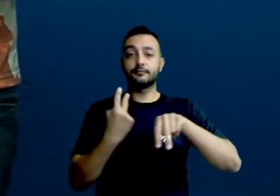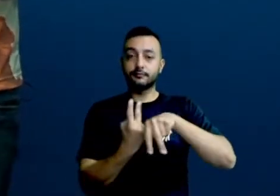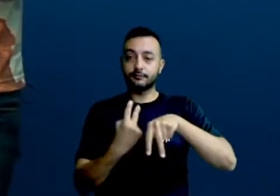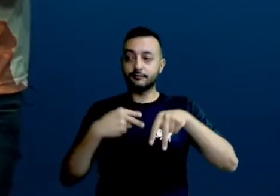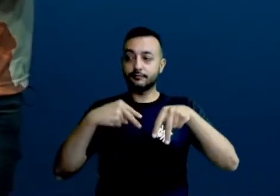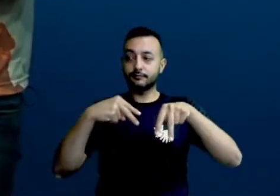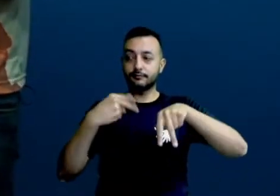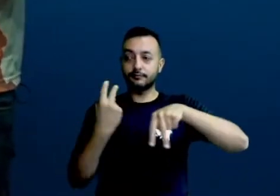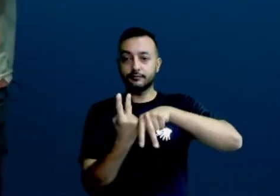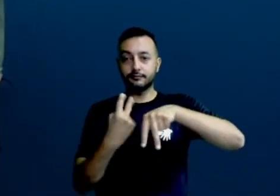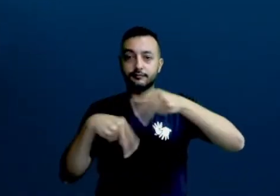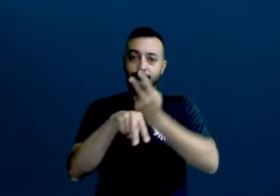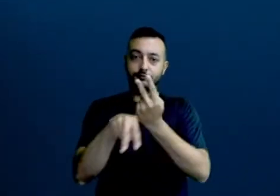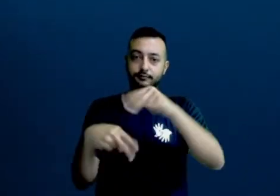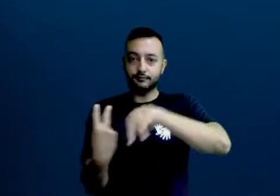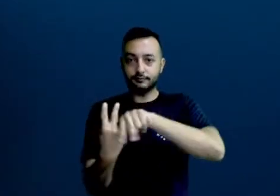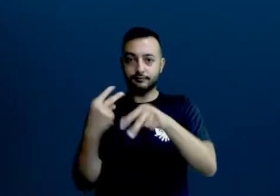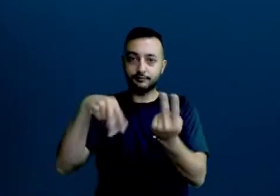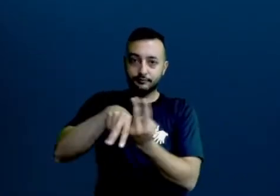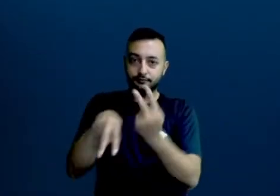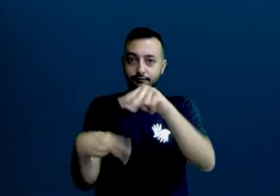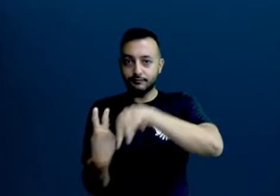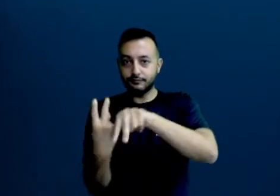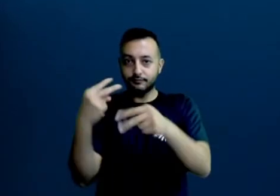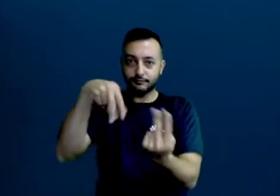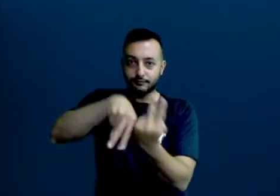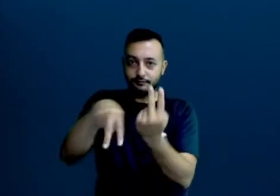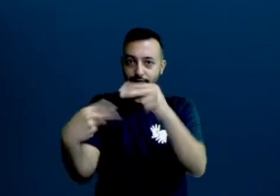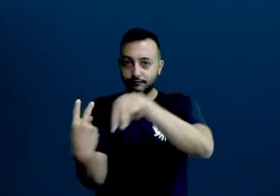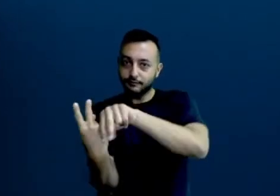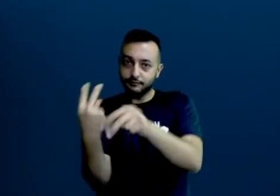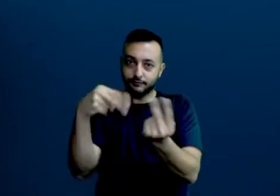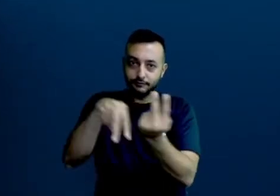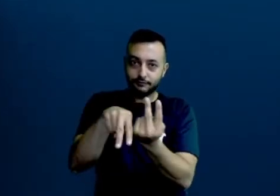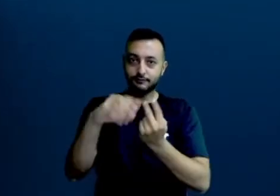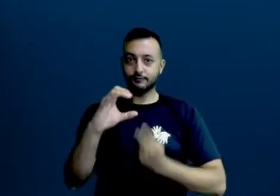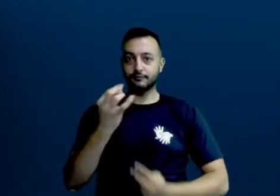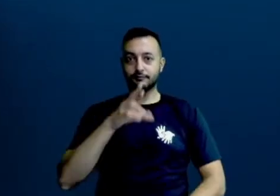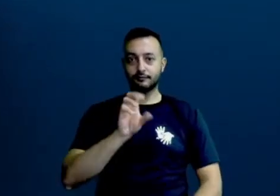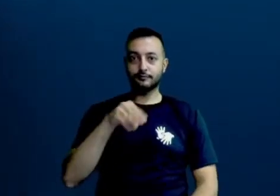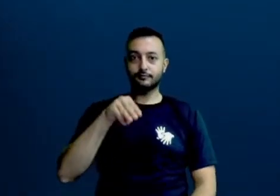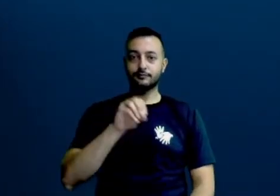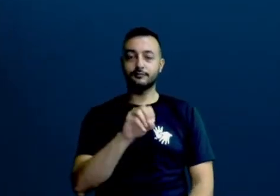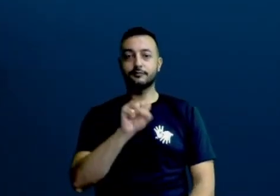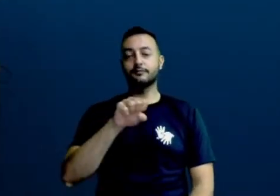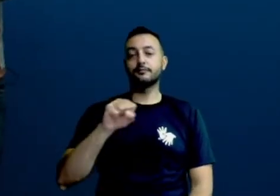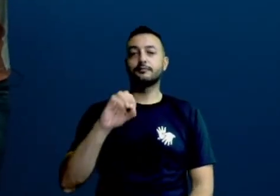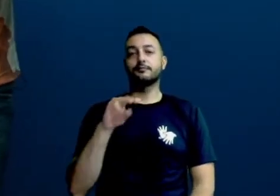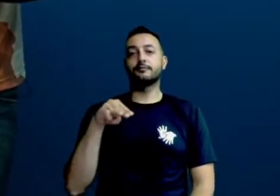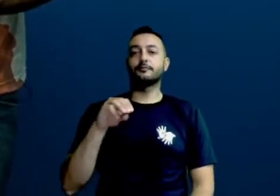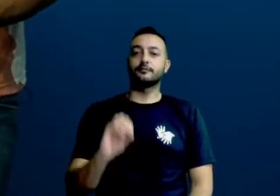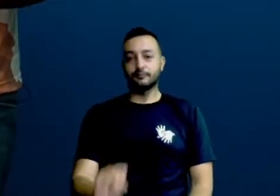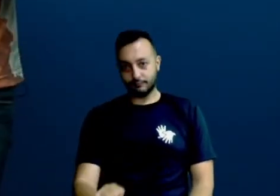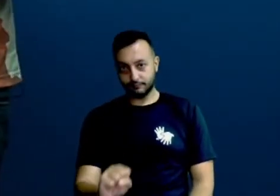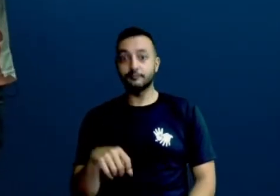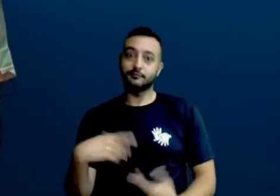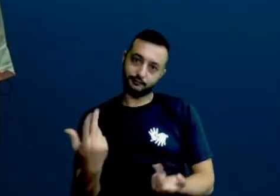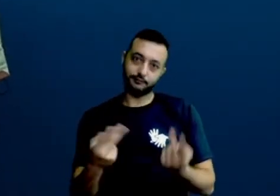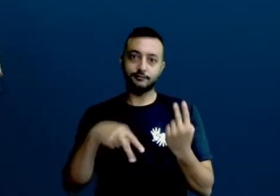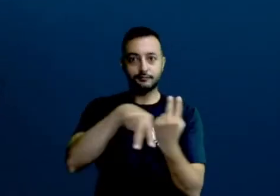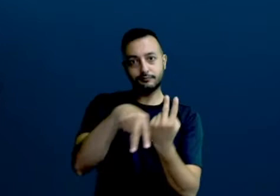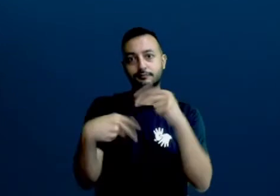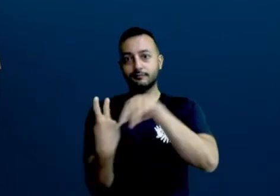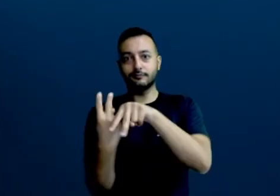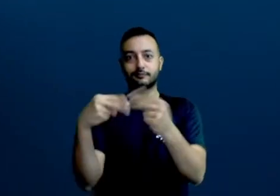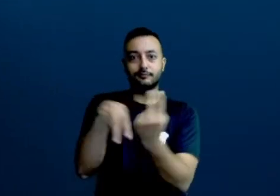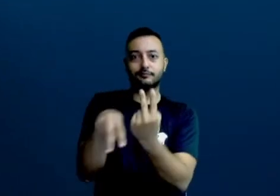quando ele tá mais juntinho do outro ele vai formar uma estrutura que nós chamamos de cromossomos Tá certo portanto um cromossomo ele é composto